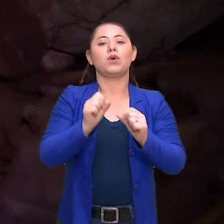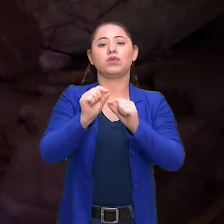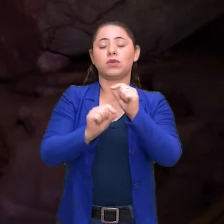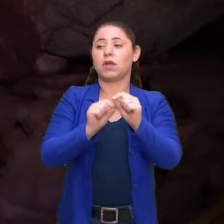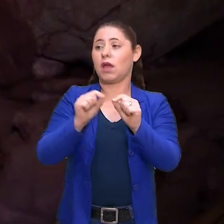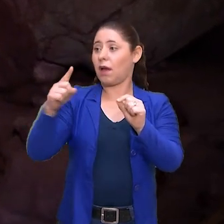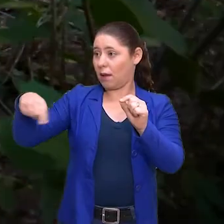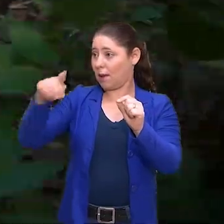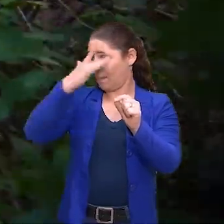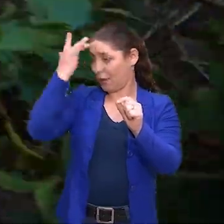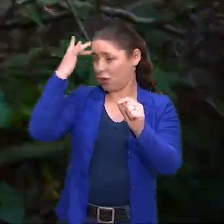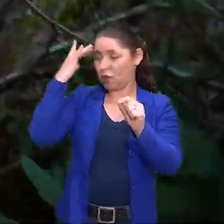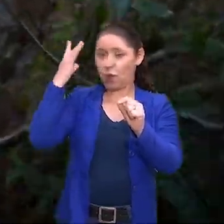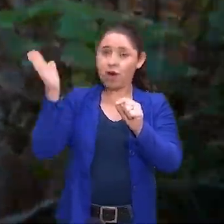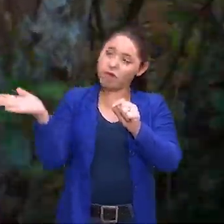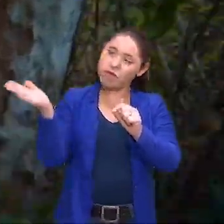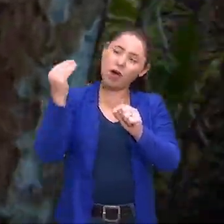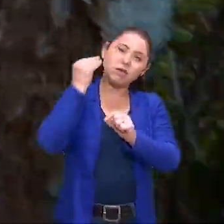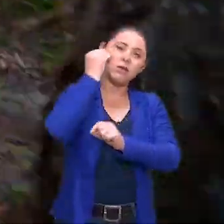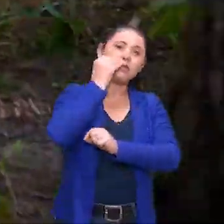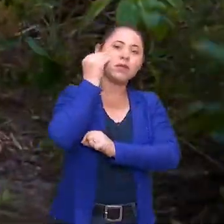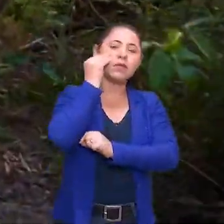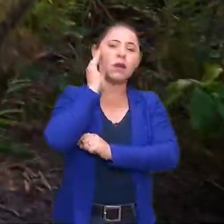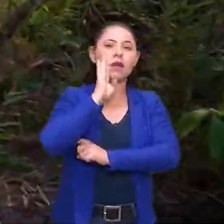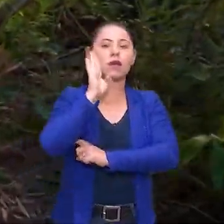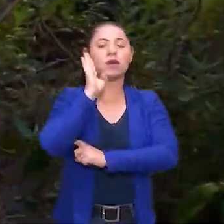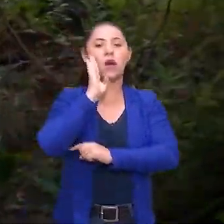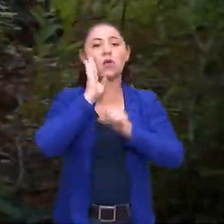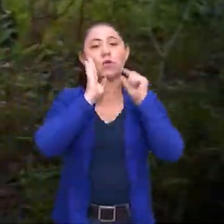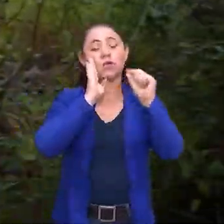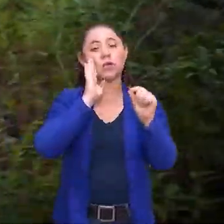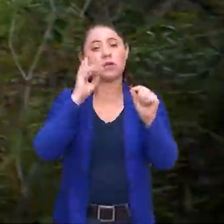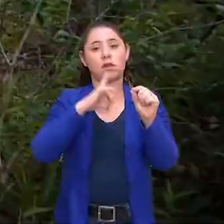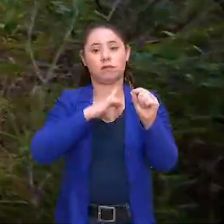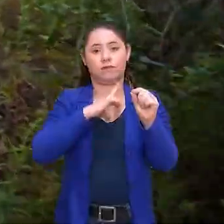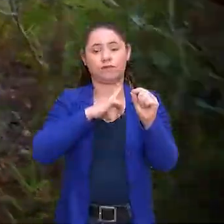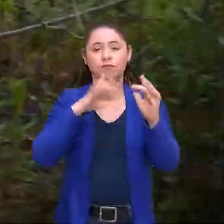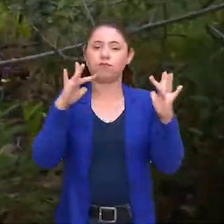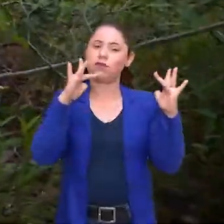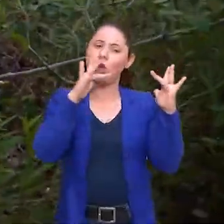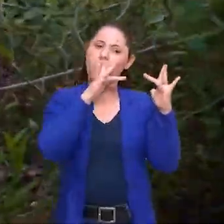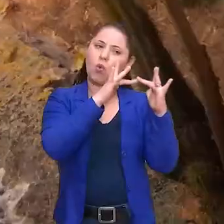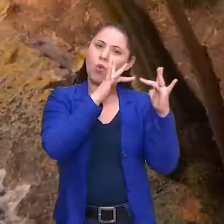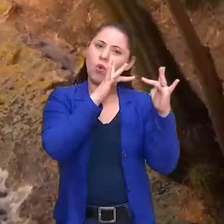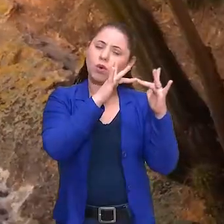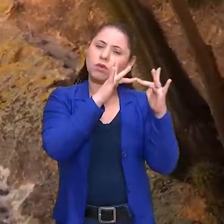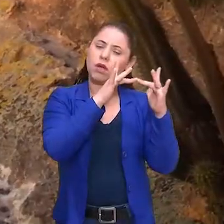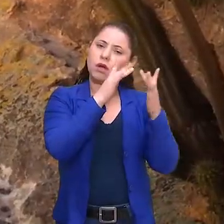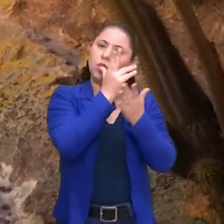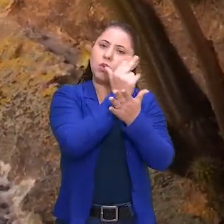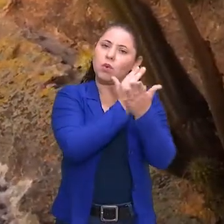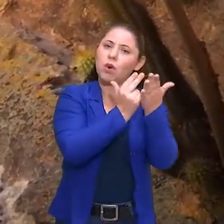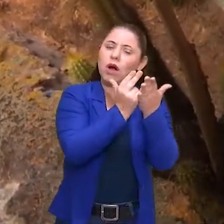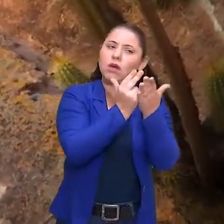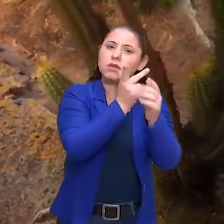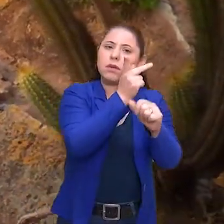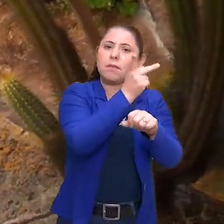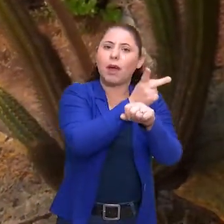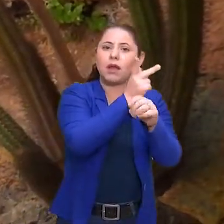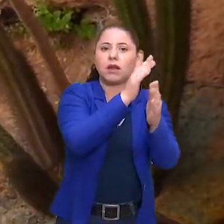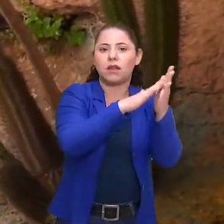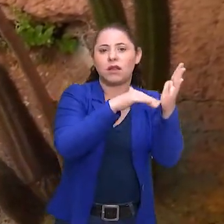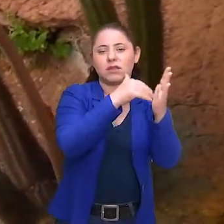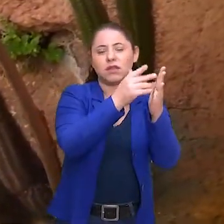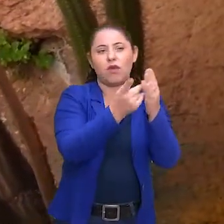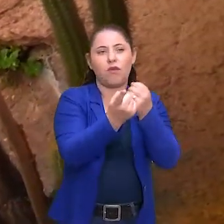pode oportunizar para as pessoas essa experiência muito legal de ter contato com essa arte rupestre,